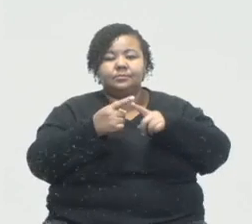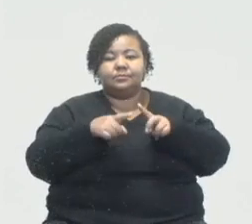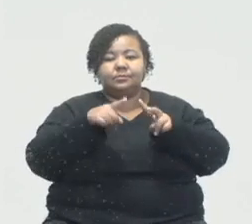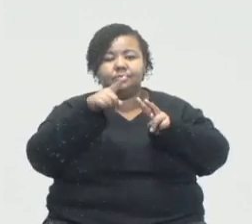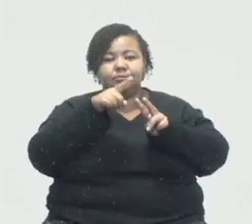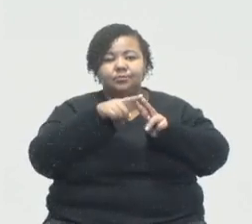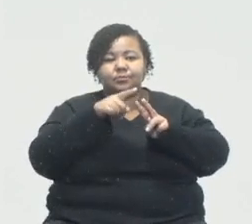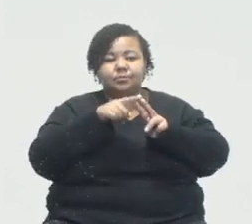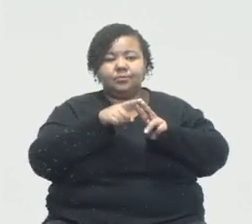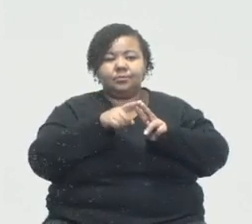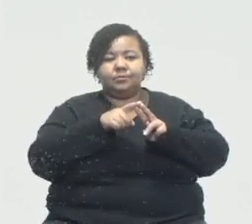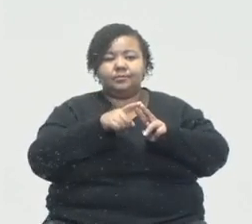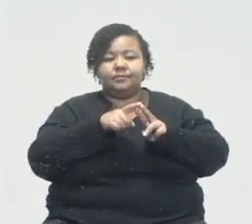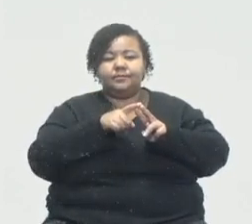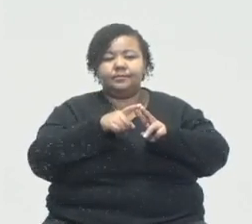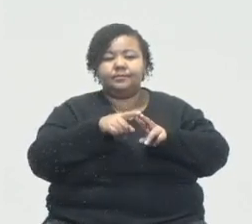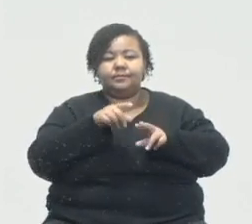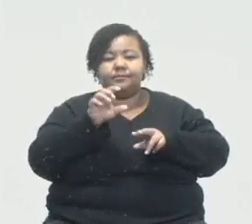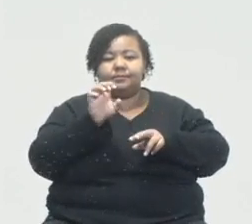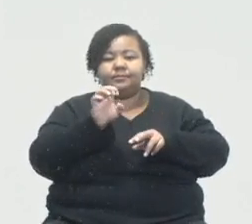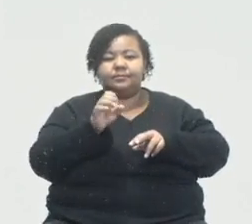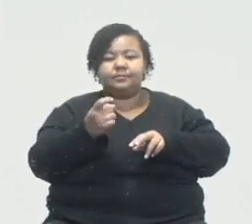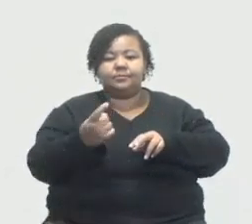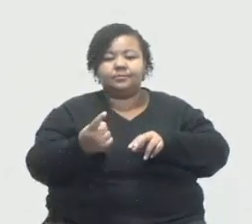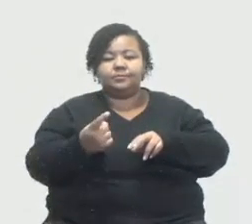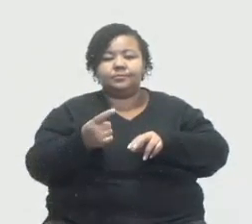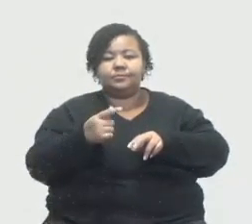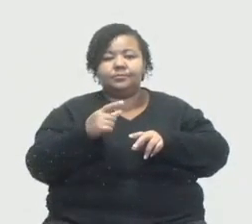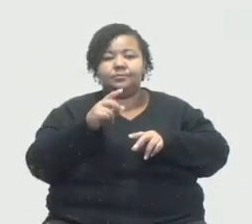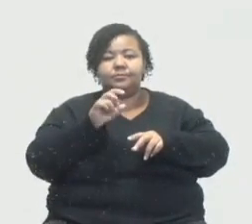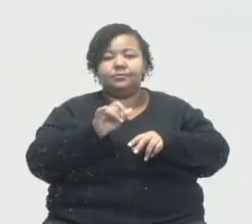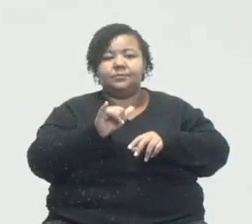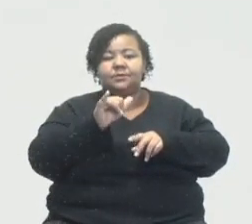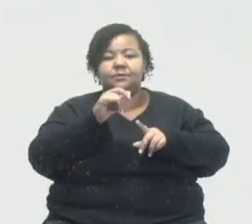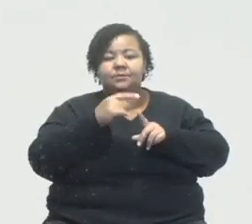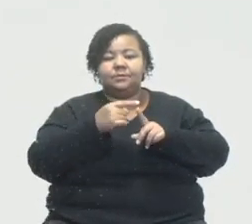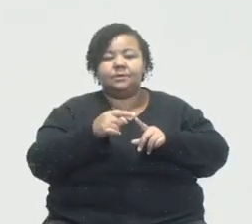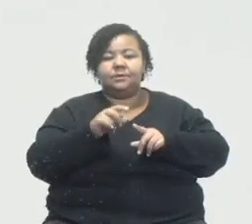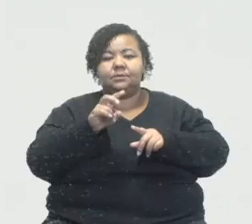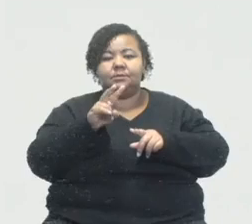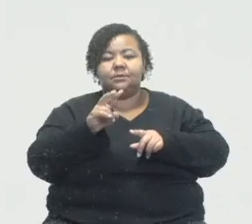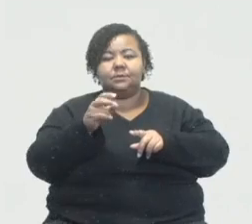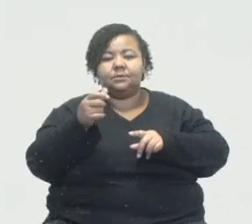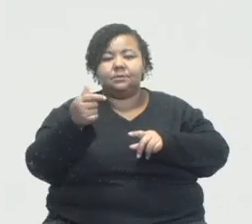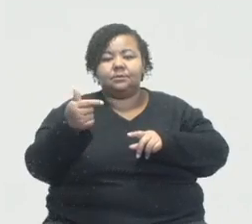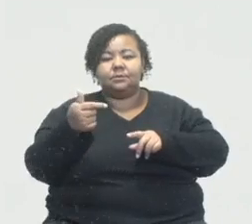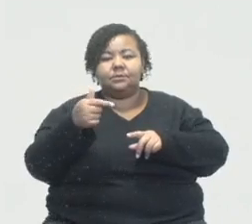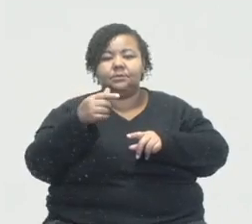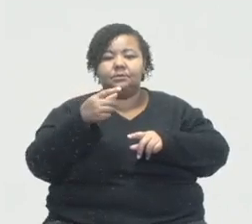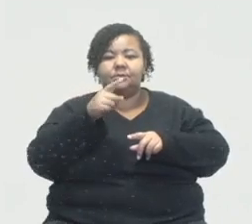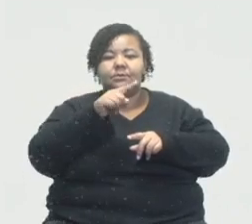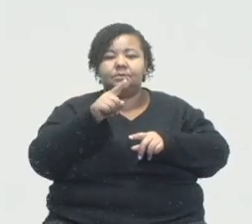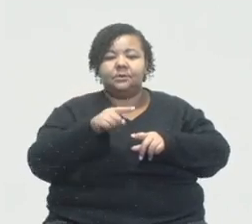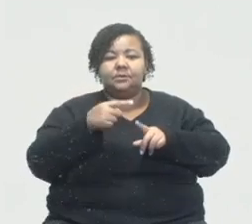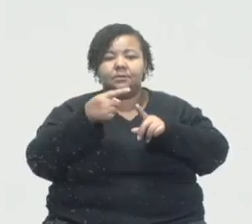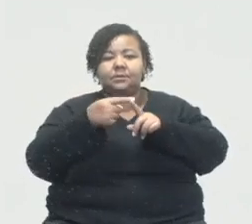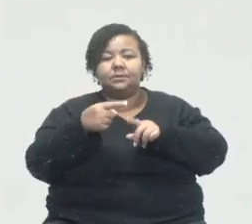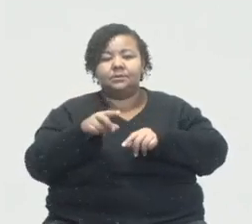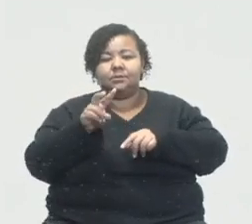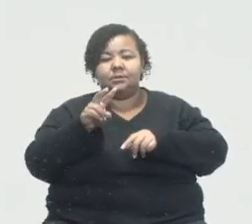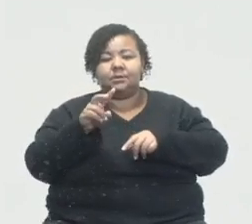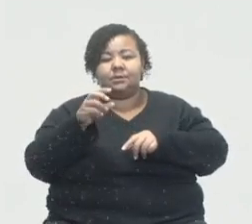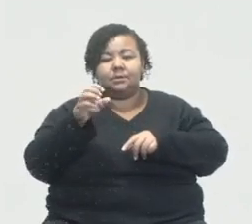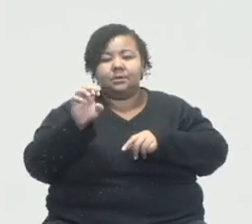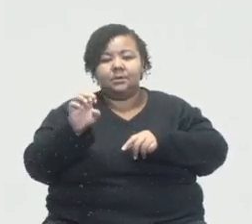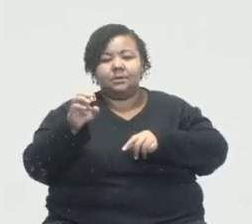vetor E1, y vezes o vetor E2 e z vezes o vetor E3. Mas como encontrou esses valores